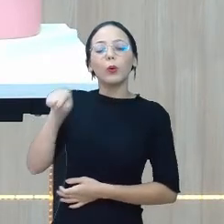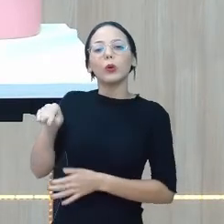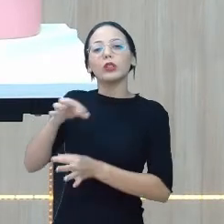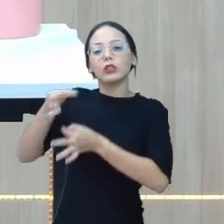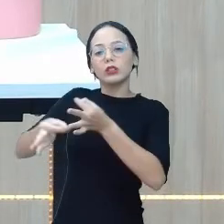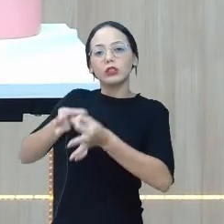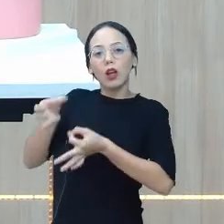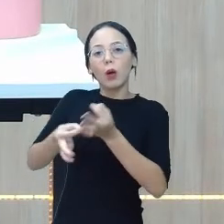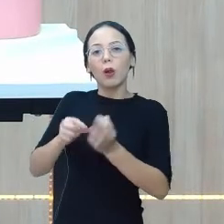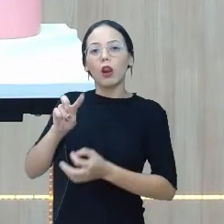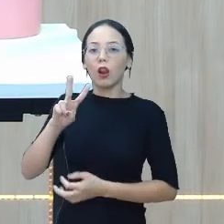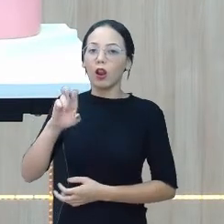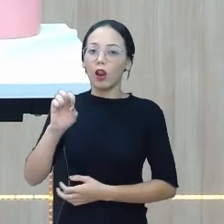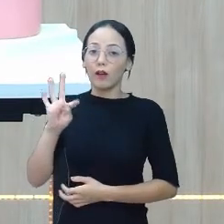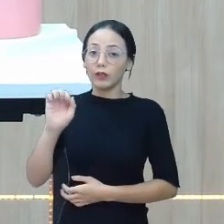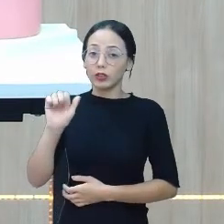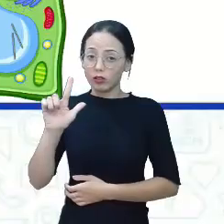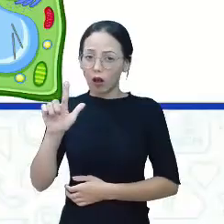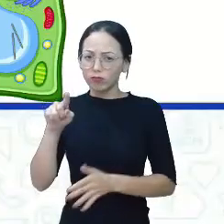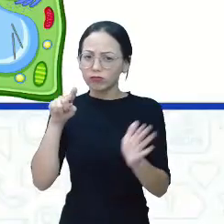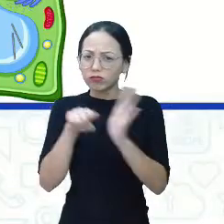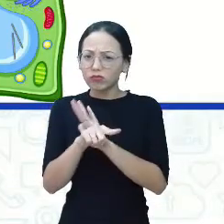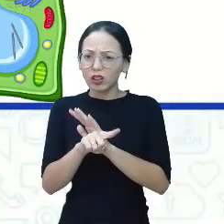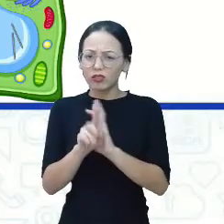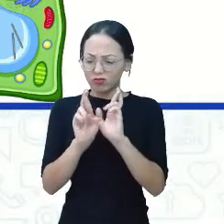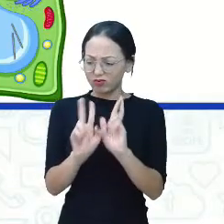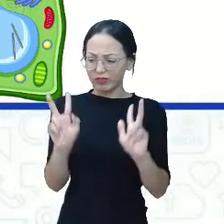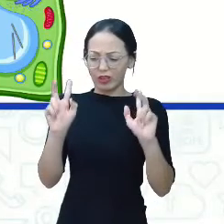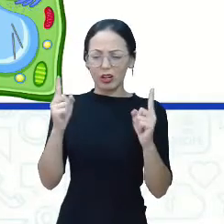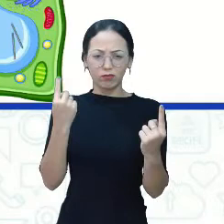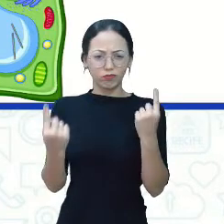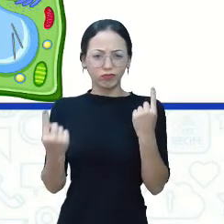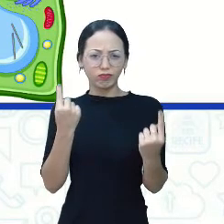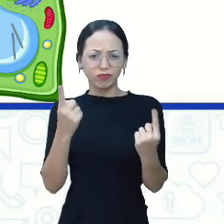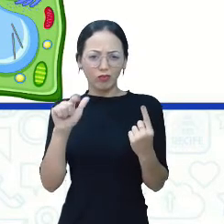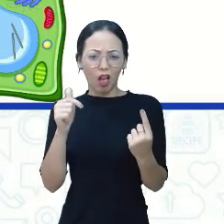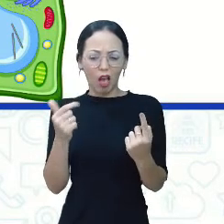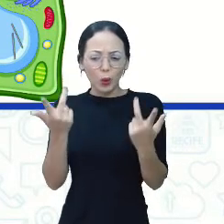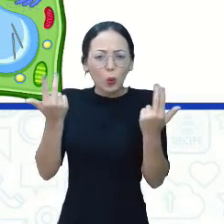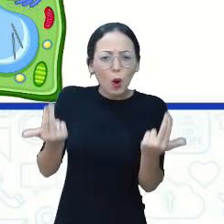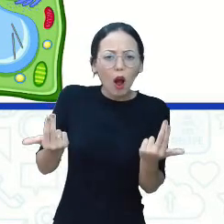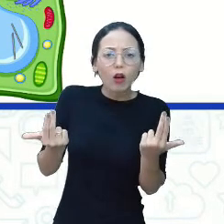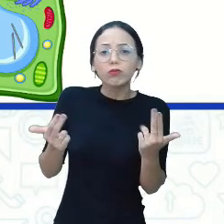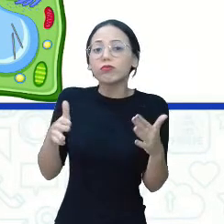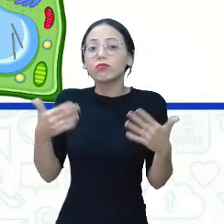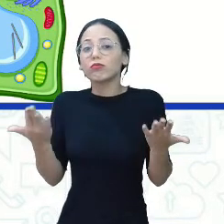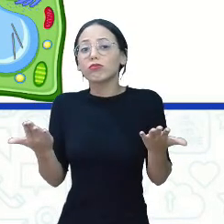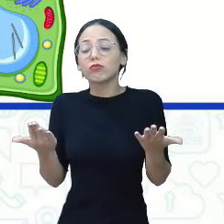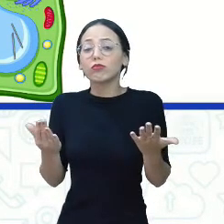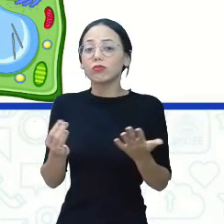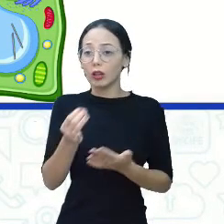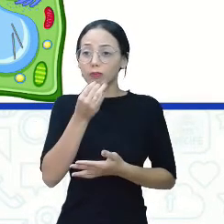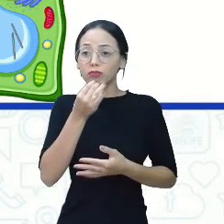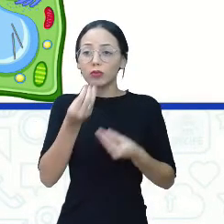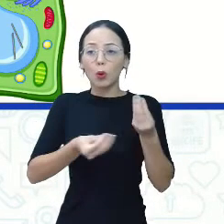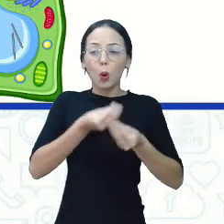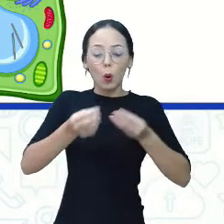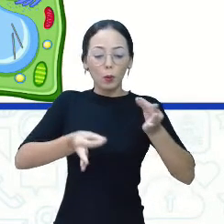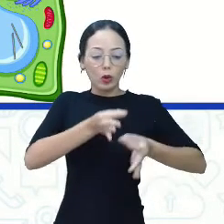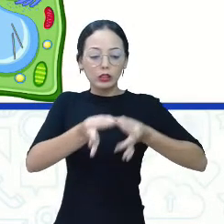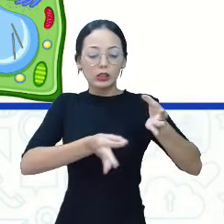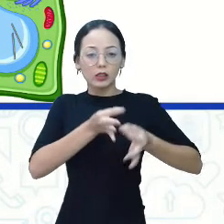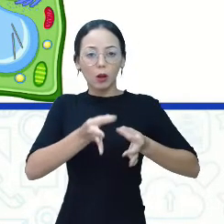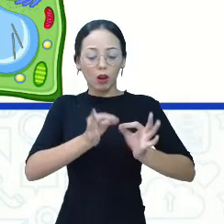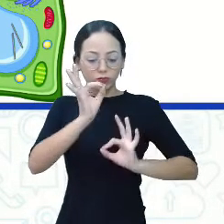dá para ver alguma diferença? Veja como as células estão, né, justapostas, como é que elas